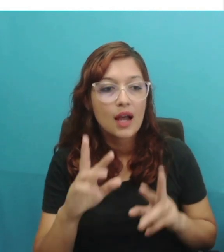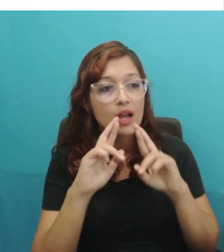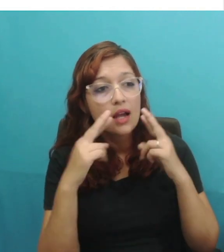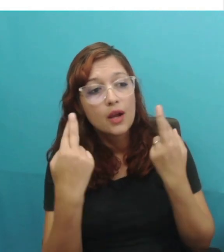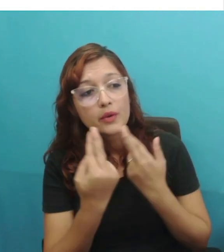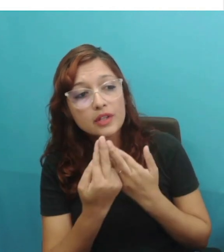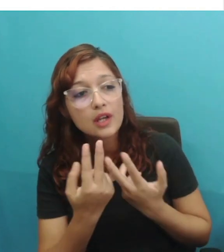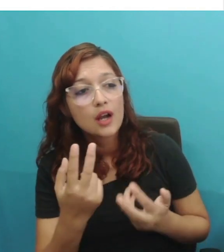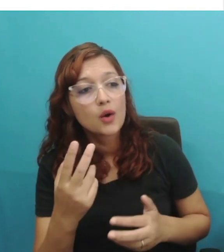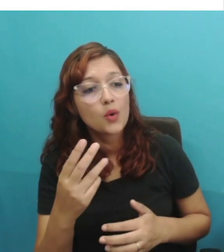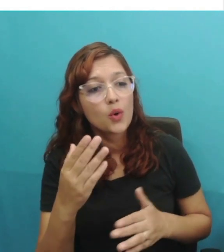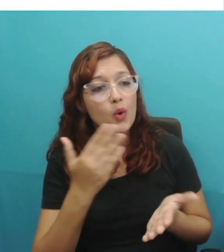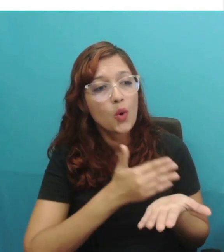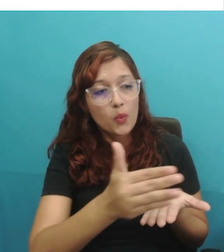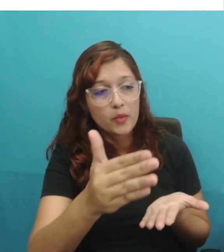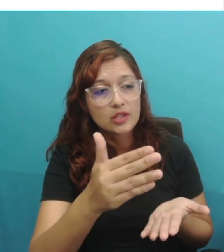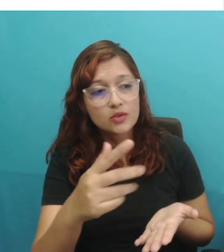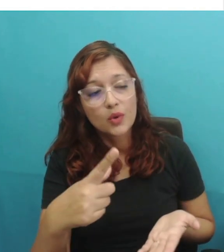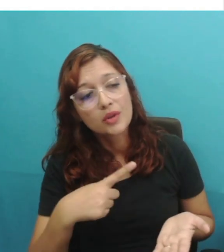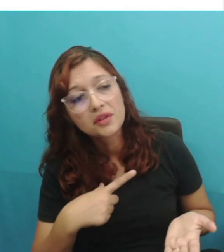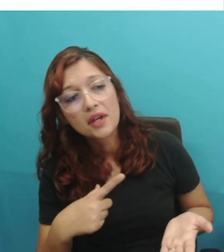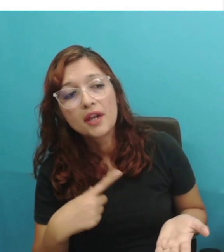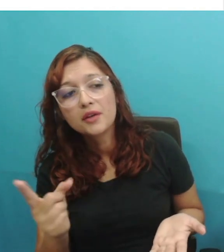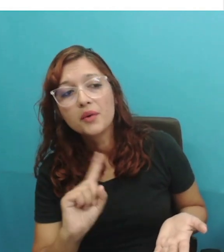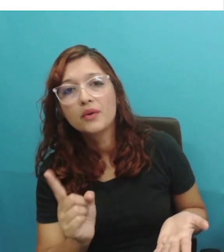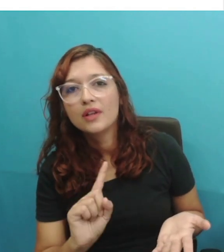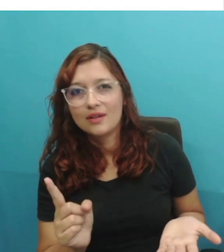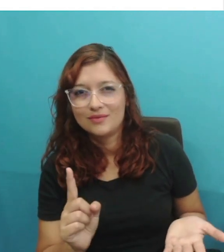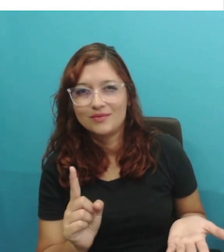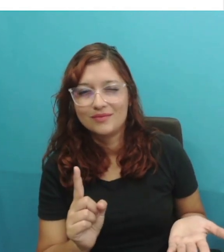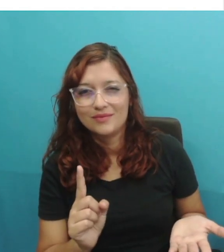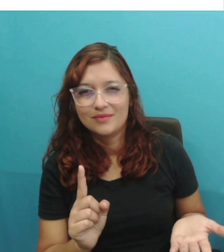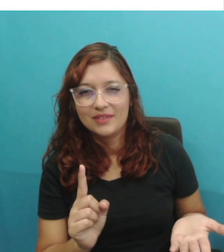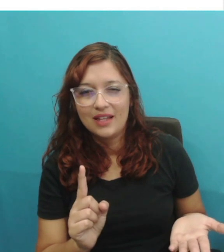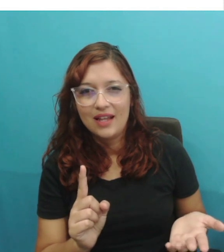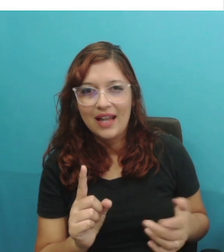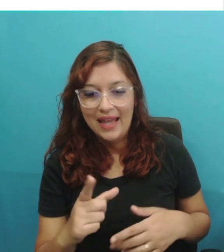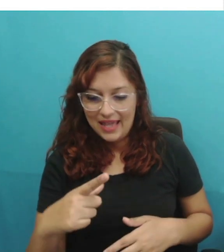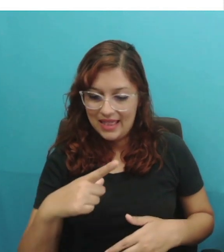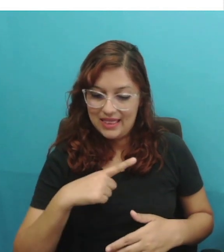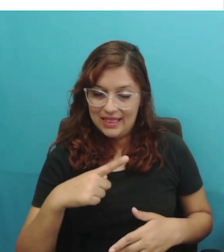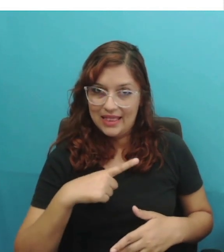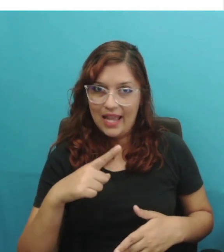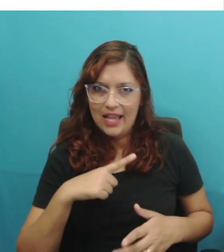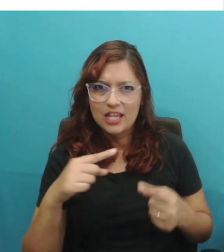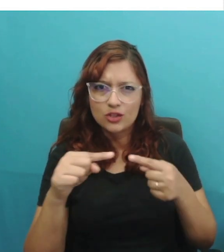E, por exemplo, você pergunta, a reunião começou ou não?